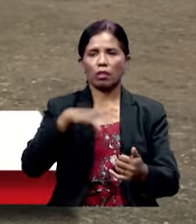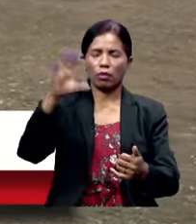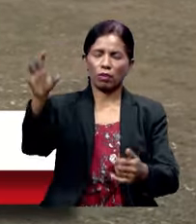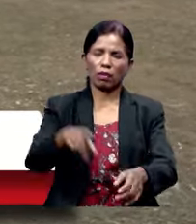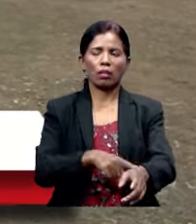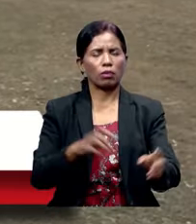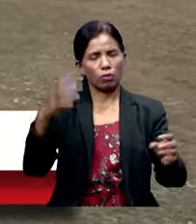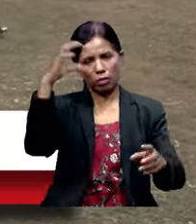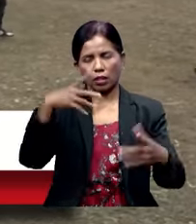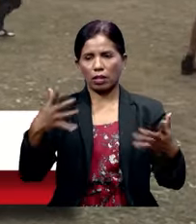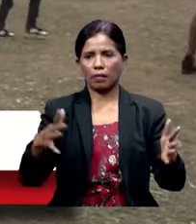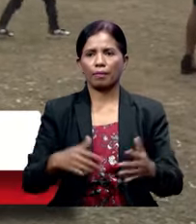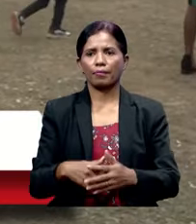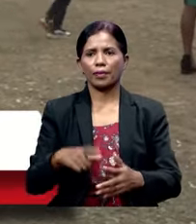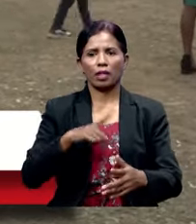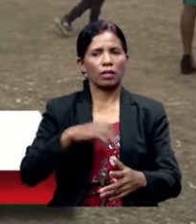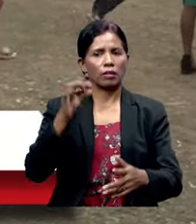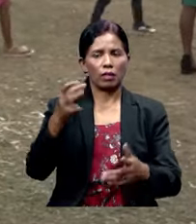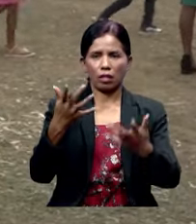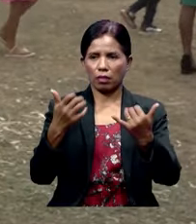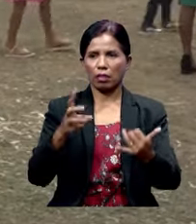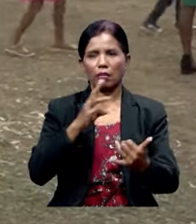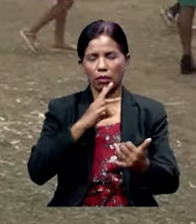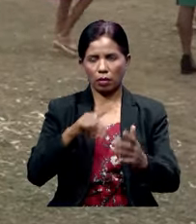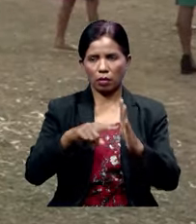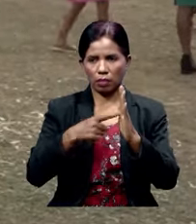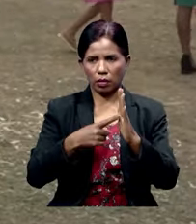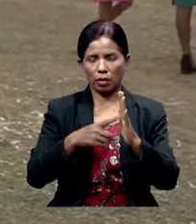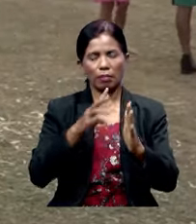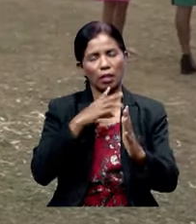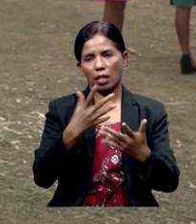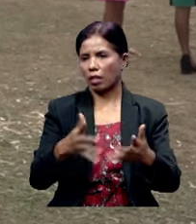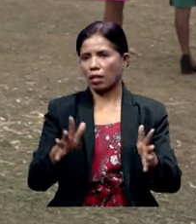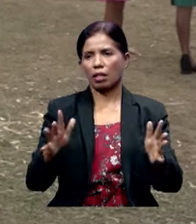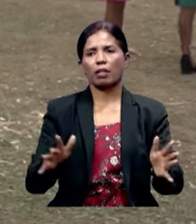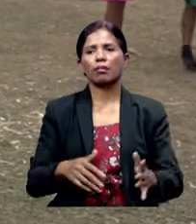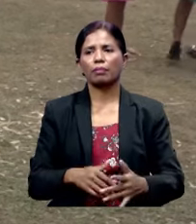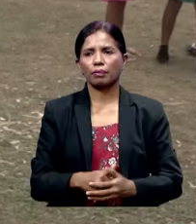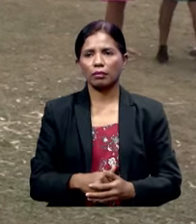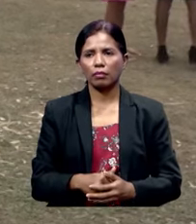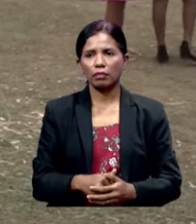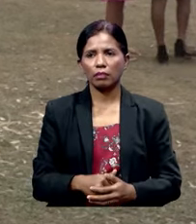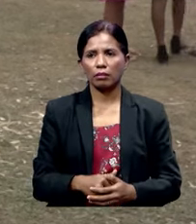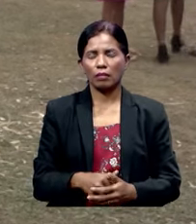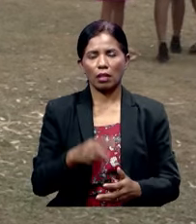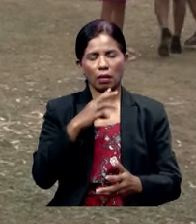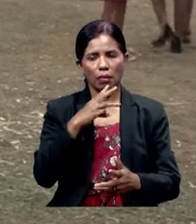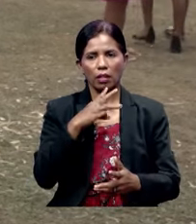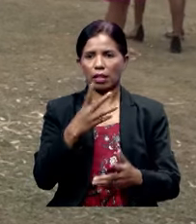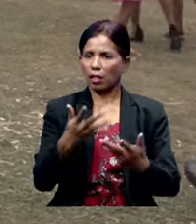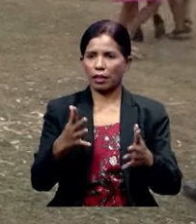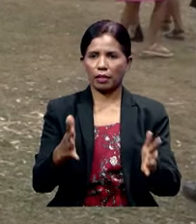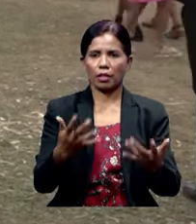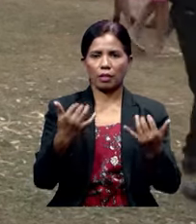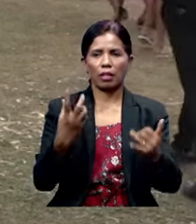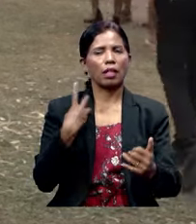le toho agora Nessam be matan sir balun, komisa sayona be menus a nene debit ne, ka korente ne menus ona. Agora